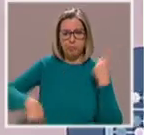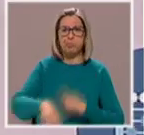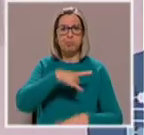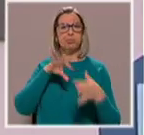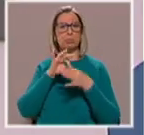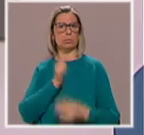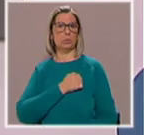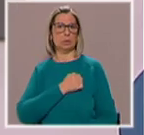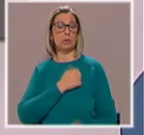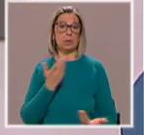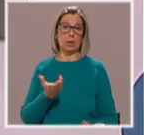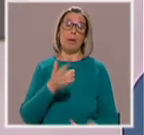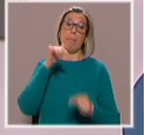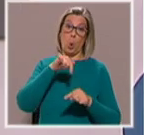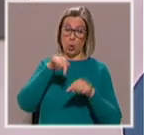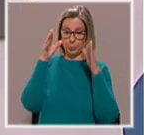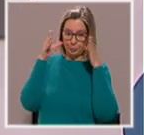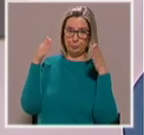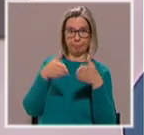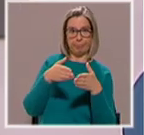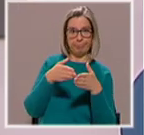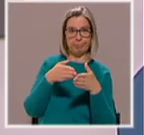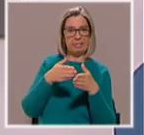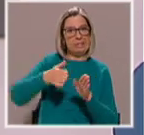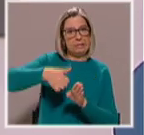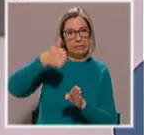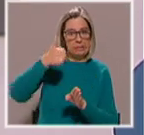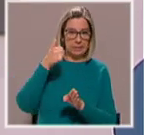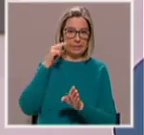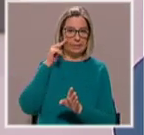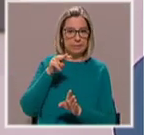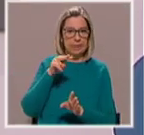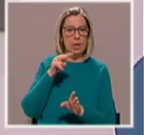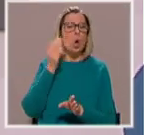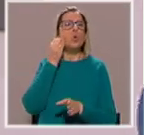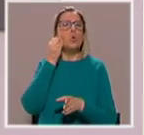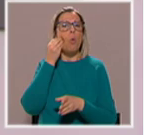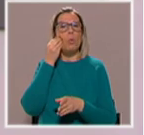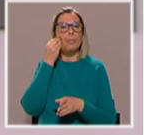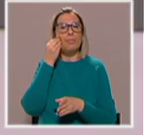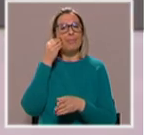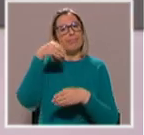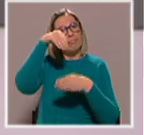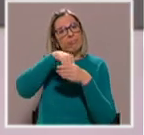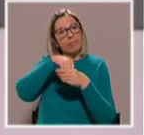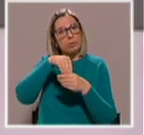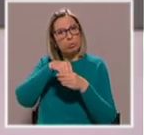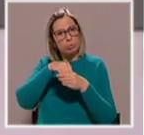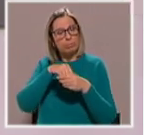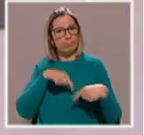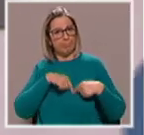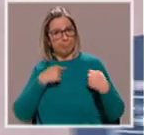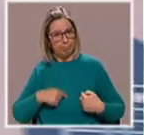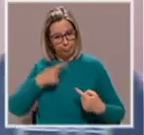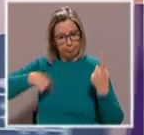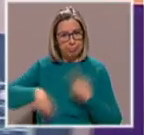Mas hoje iremos então focar-nos na parte da constituição do sistema cardiovascular. Gostava de mostrar